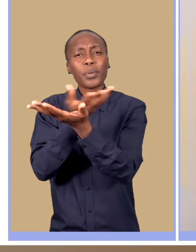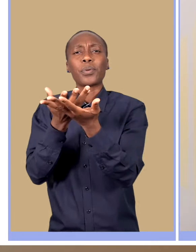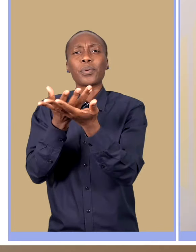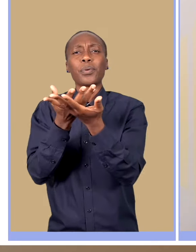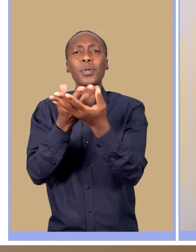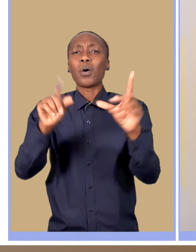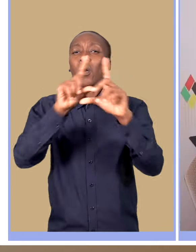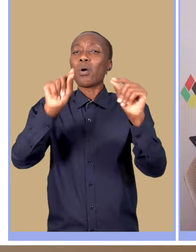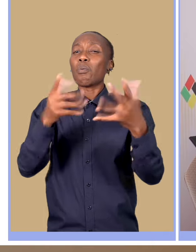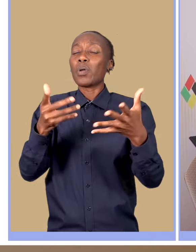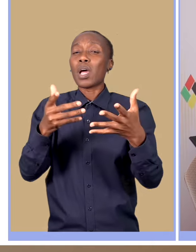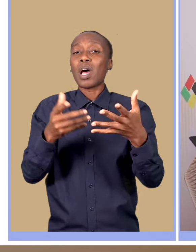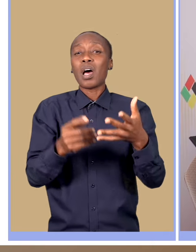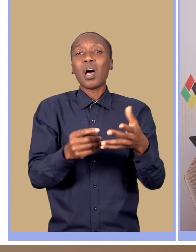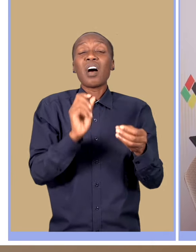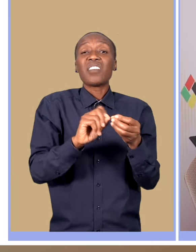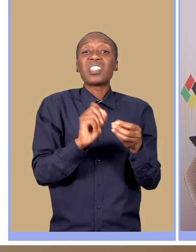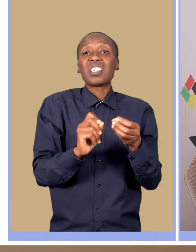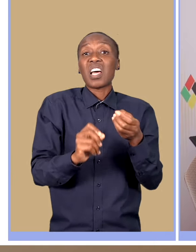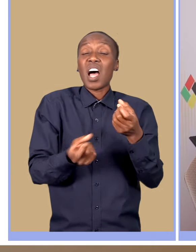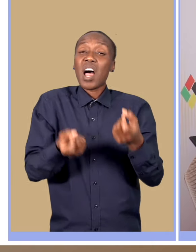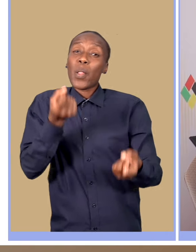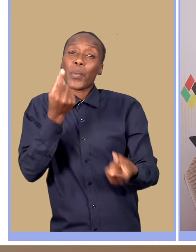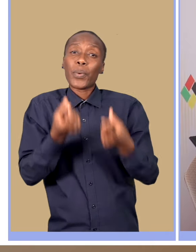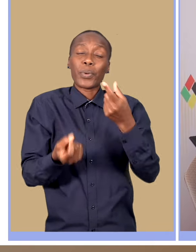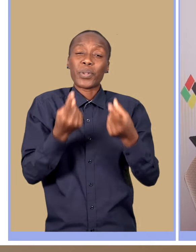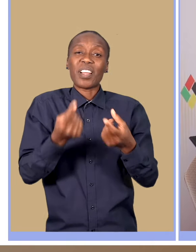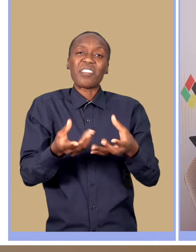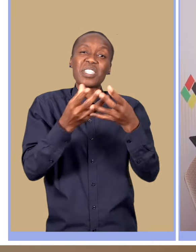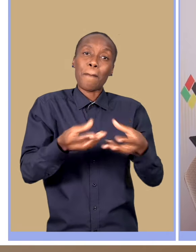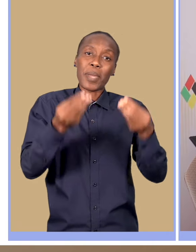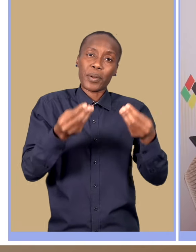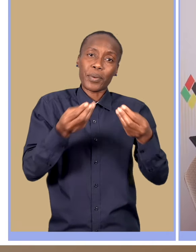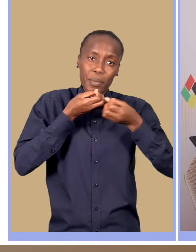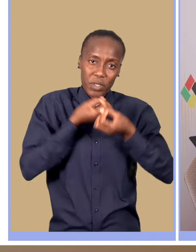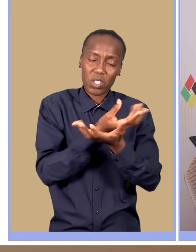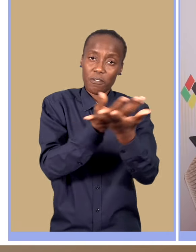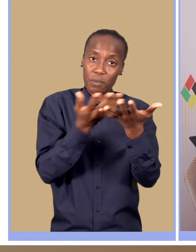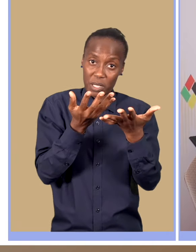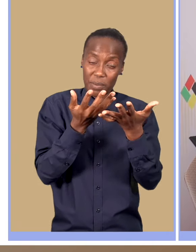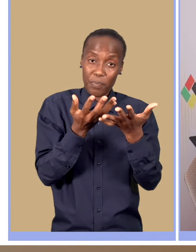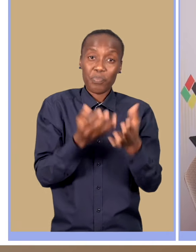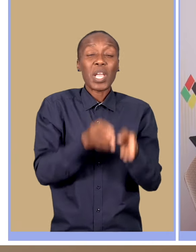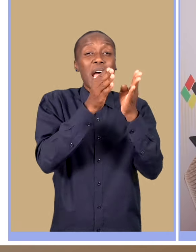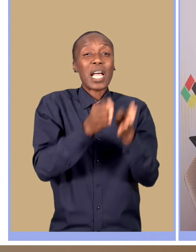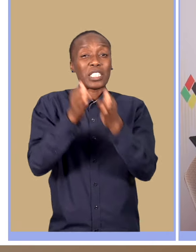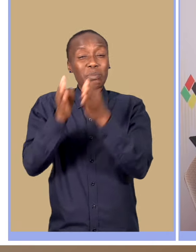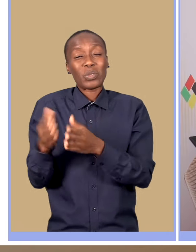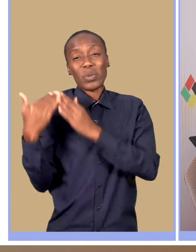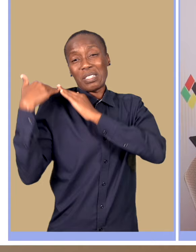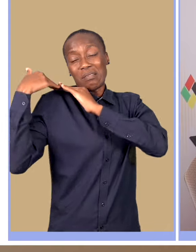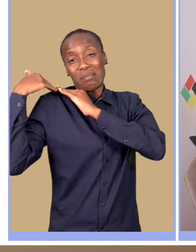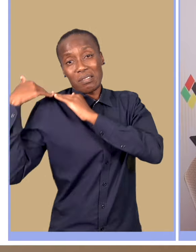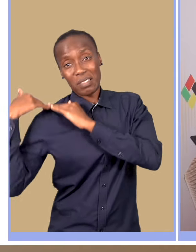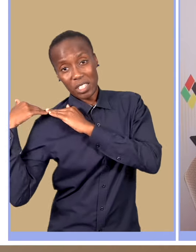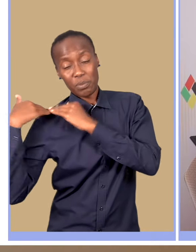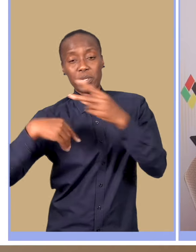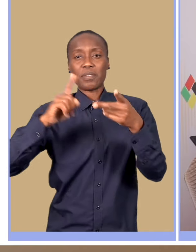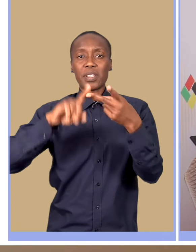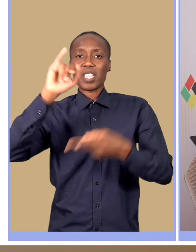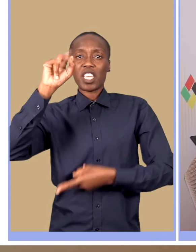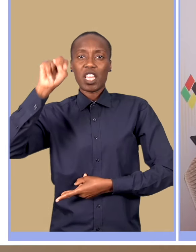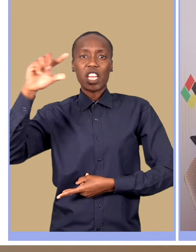alguns aspectos que às vezes ficam um pouco perdidos no caminho. Por um lado, nós temos o emissor, não é? Que são os